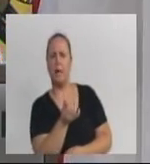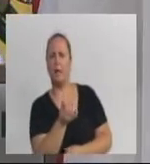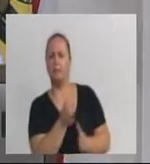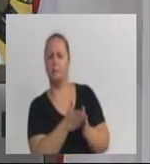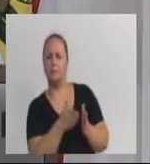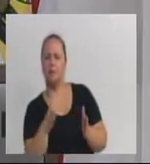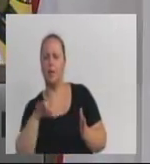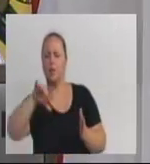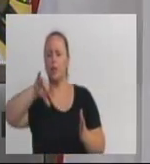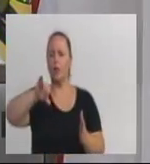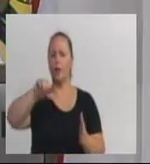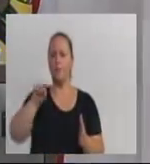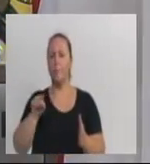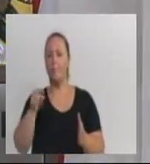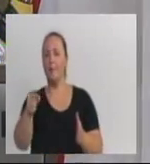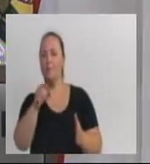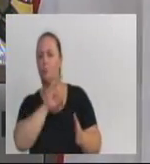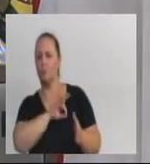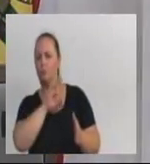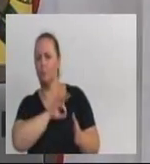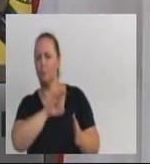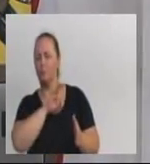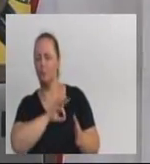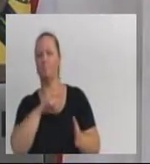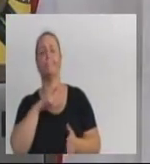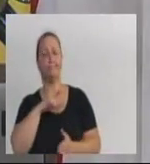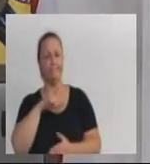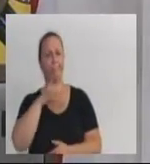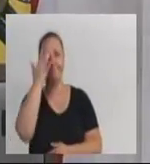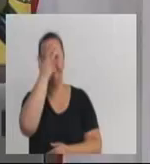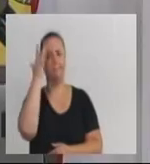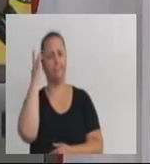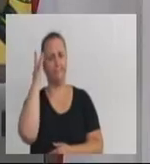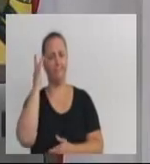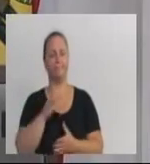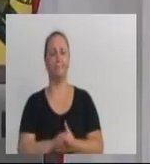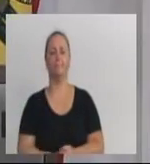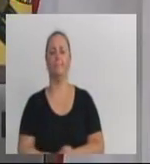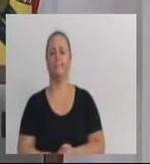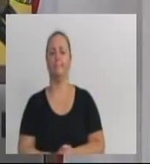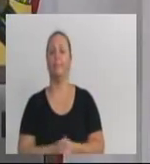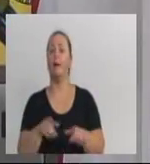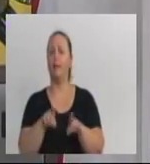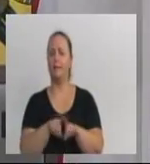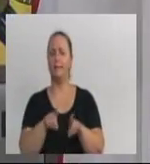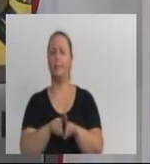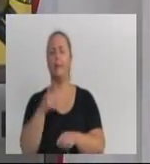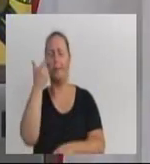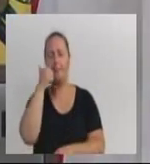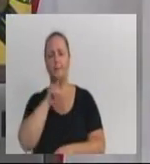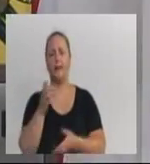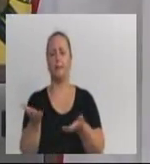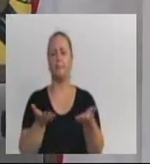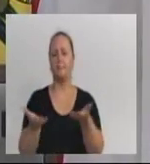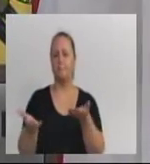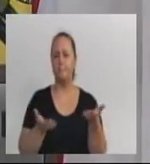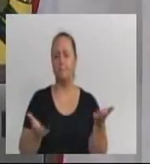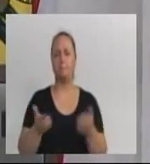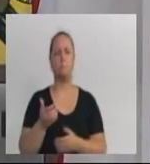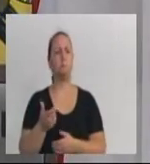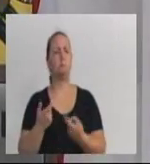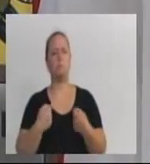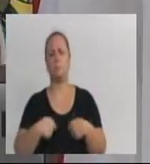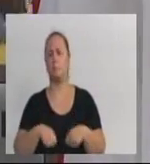mil a 9 mil reais. Tem dispensa de licitação. Não precisa apresentar